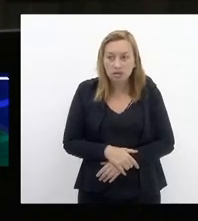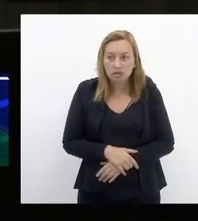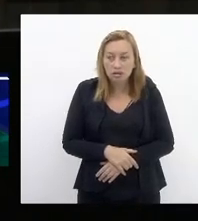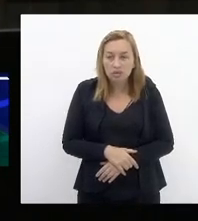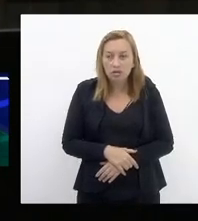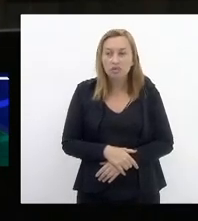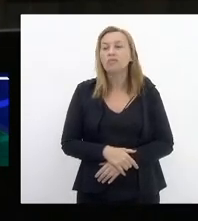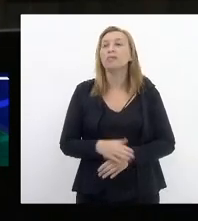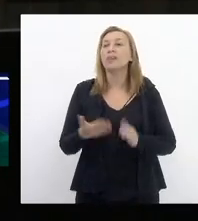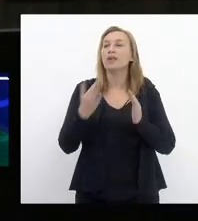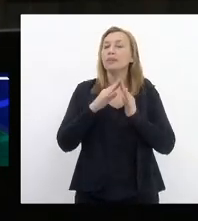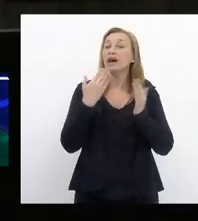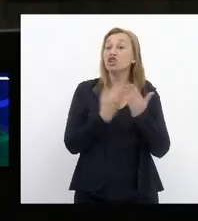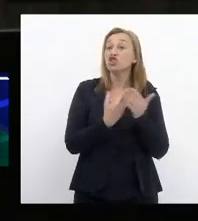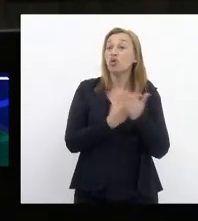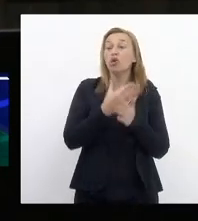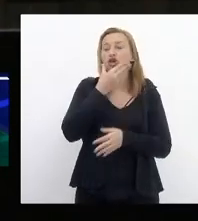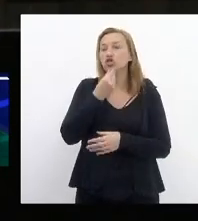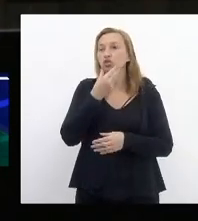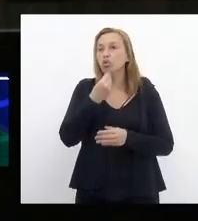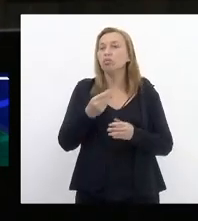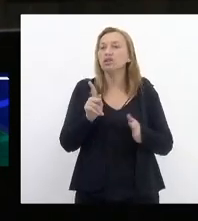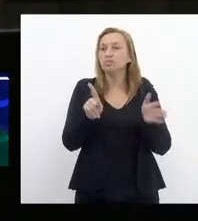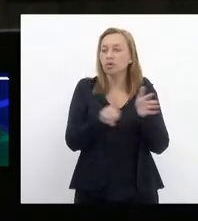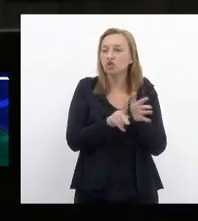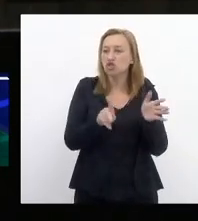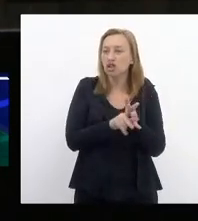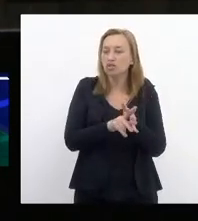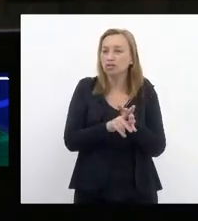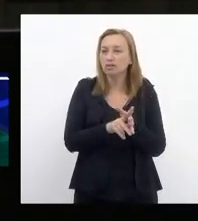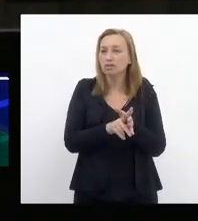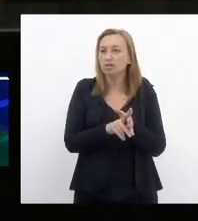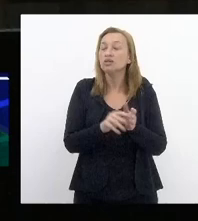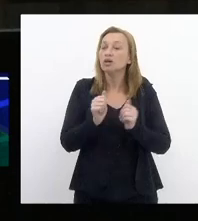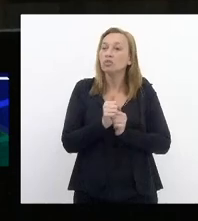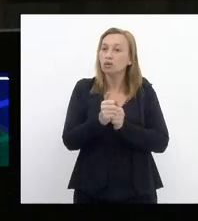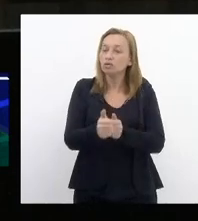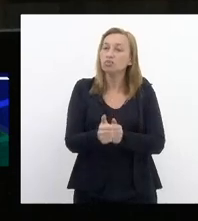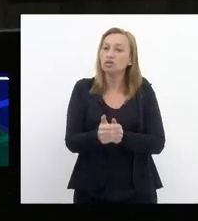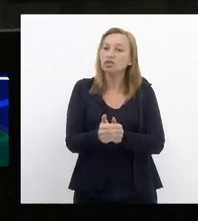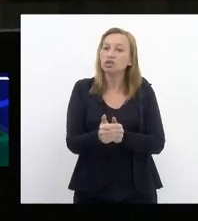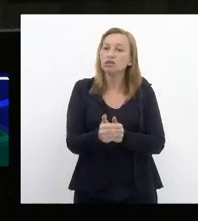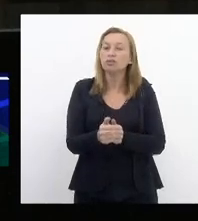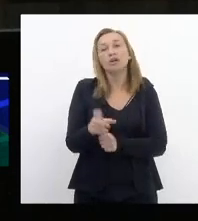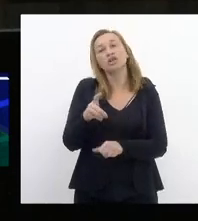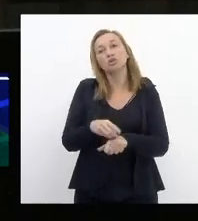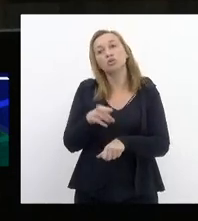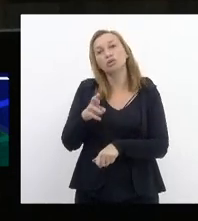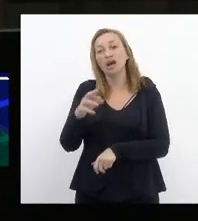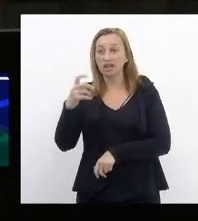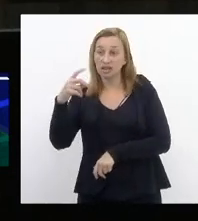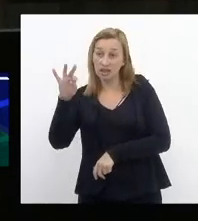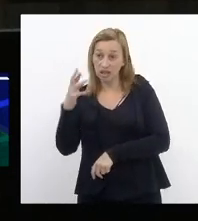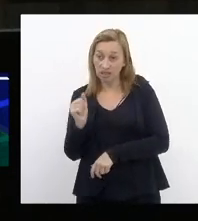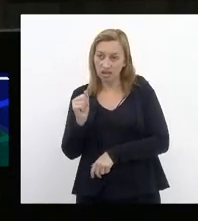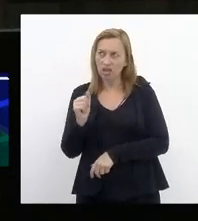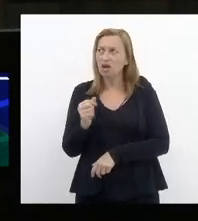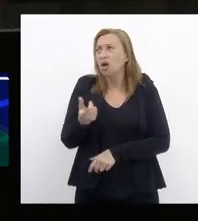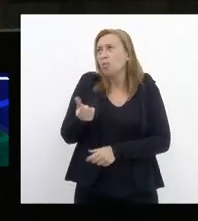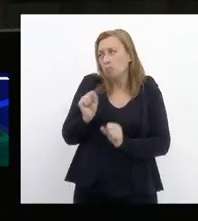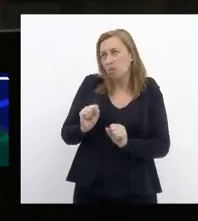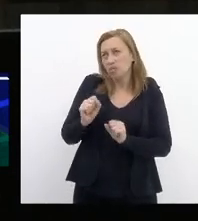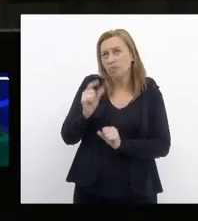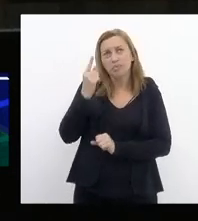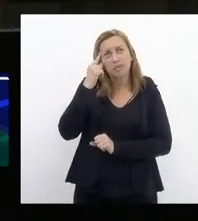inseridos na escola de homens, esse projeto que foi conduzido pela doutora Adriana Ramos. Pode parecer